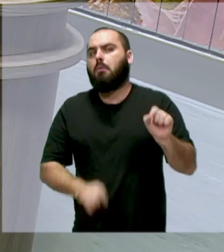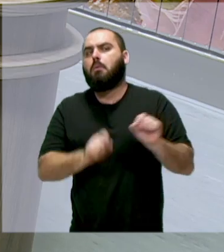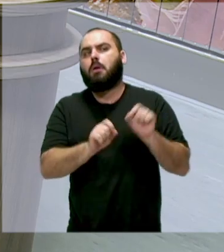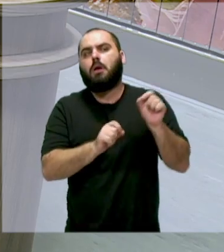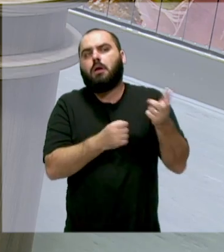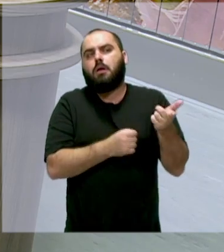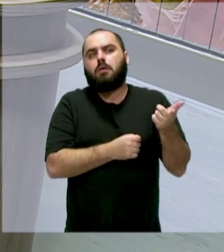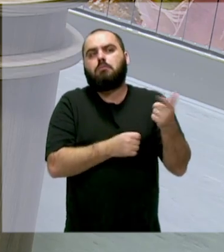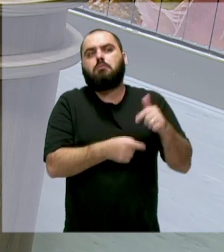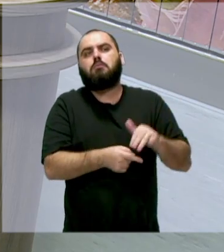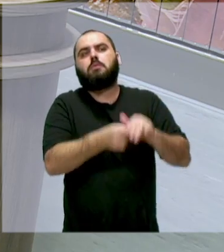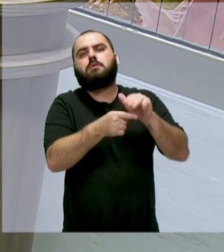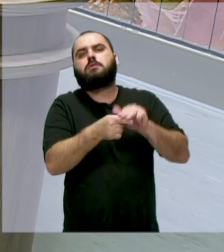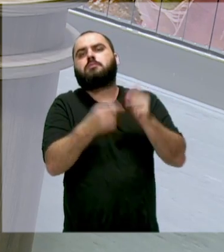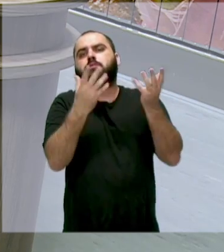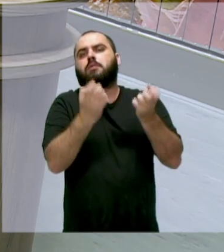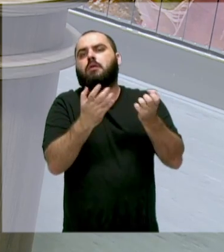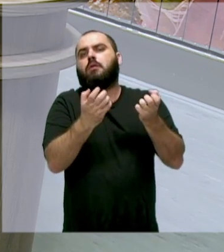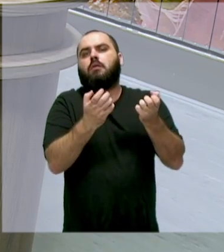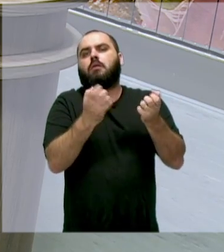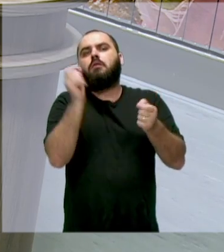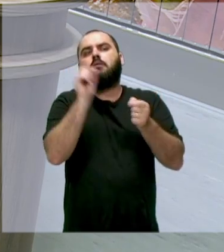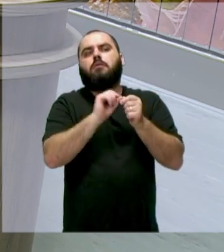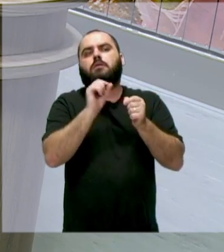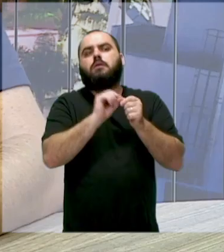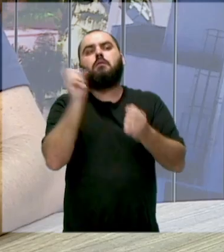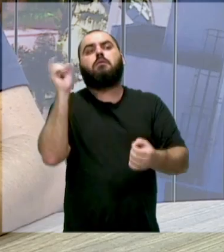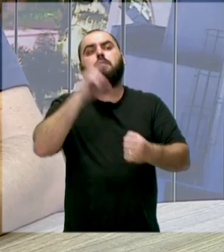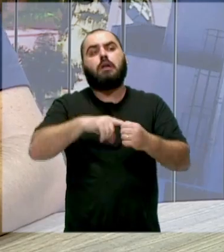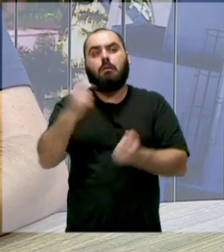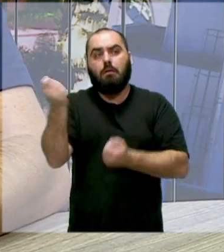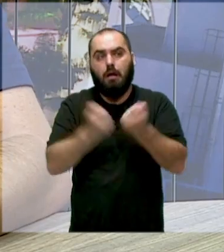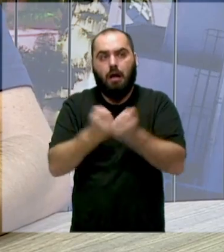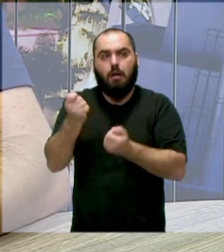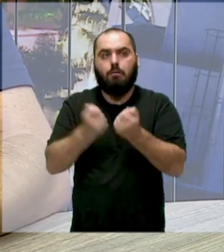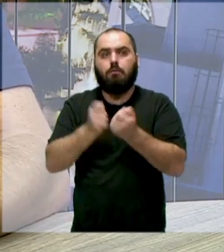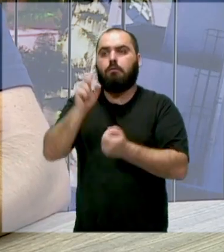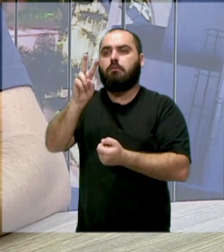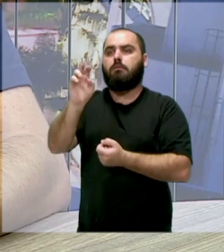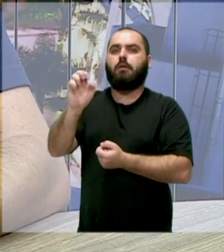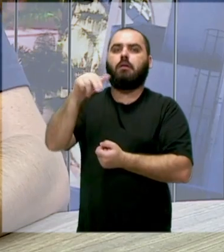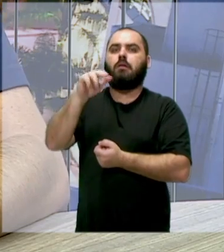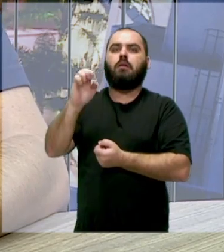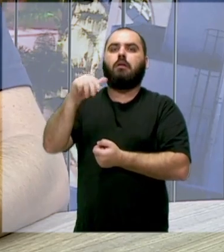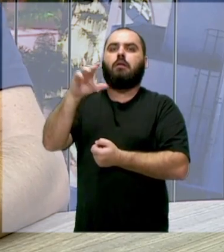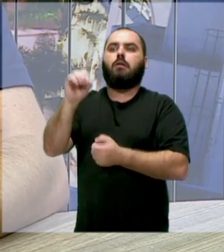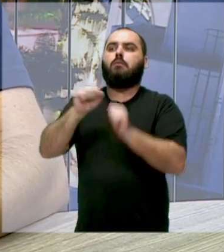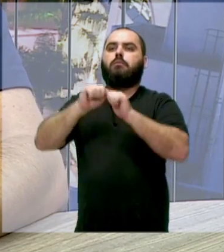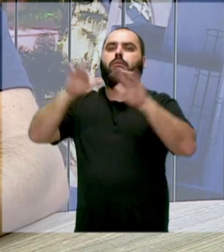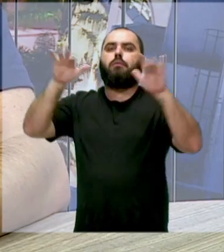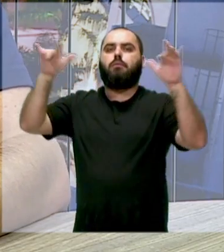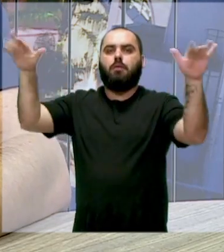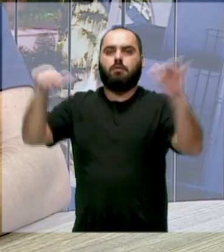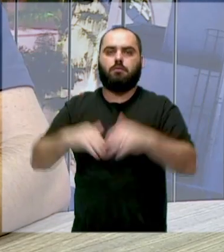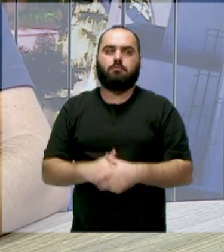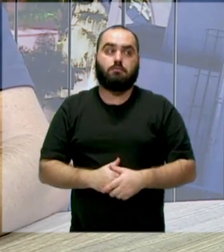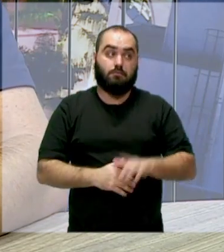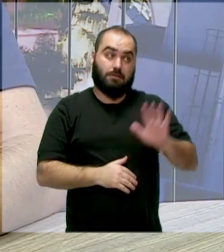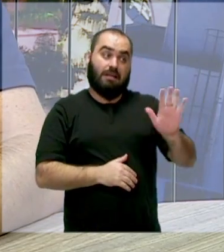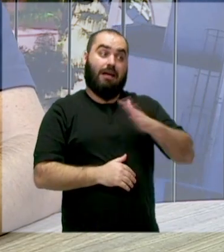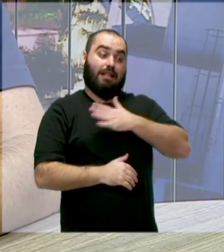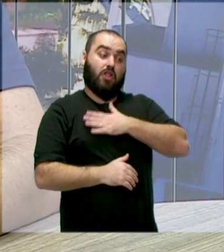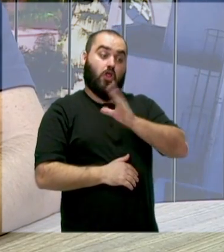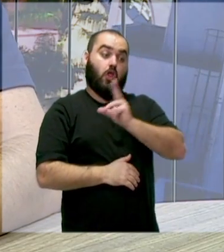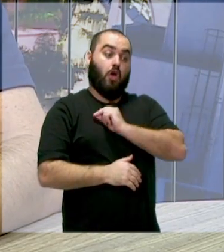carros que passam soltando veneno pela cidade toda? Aquele carro não é nosso, é do Estado de Santa Catarina, da Secretaria de Estado, e ele